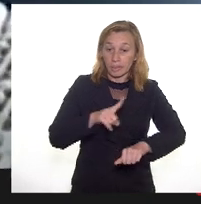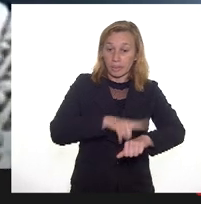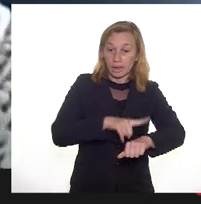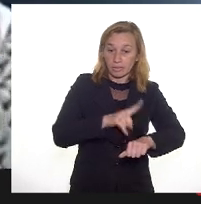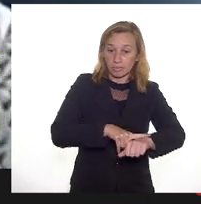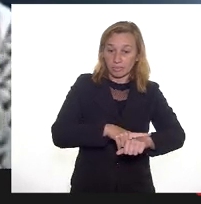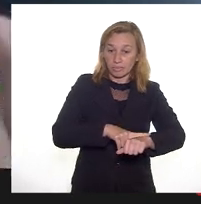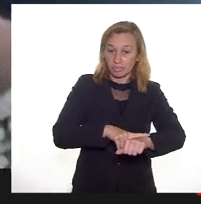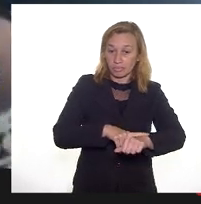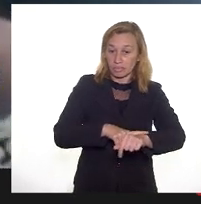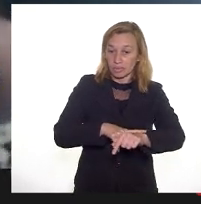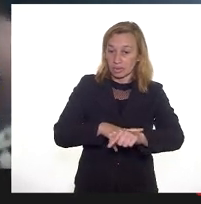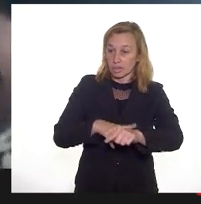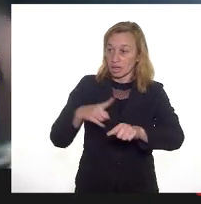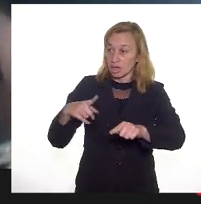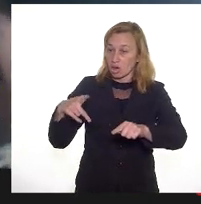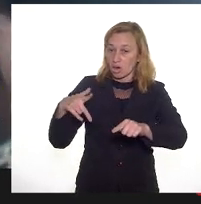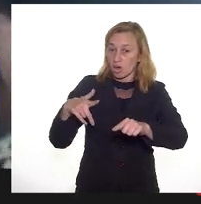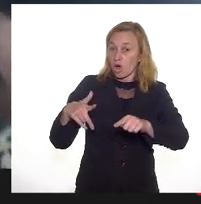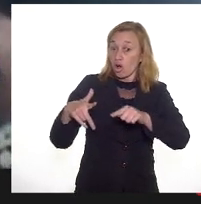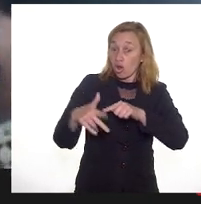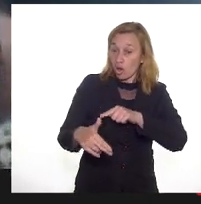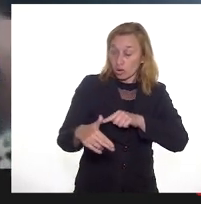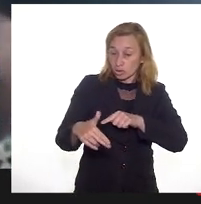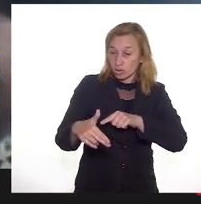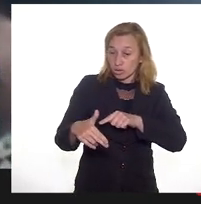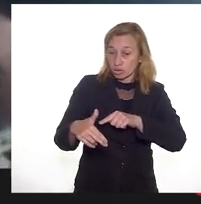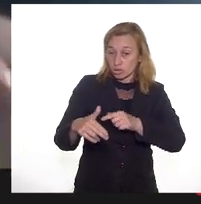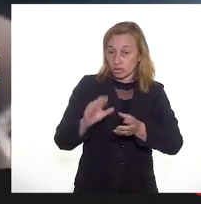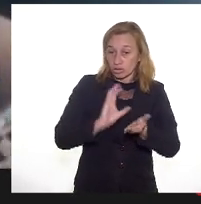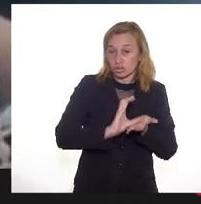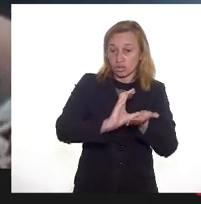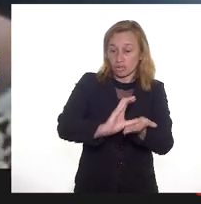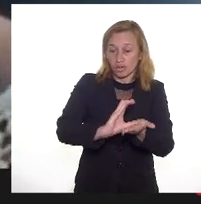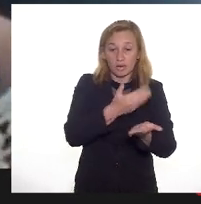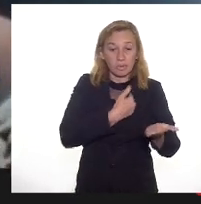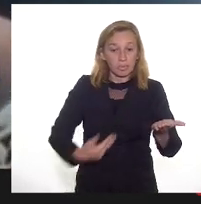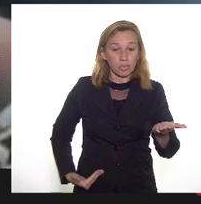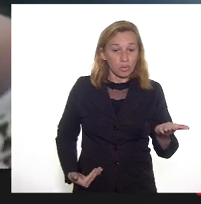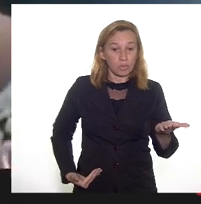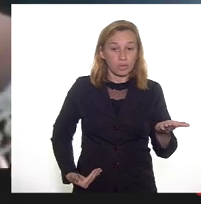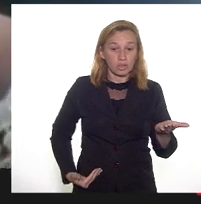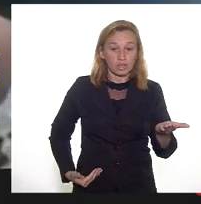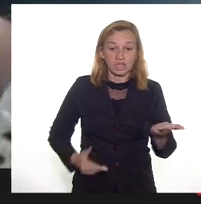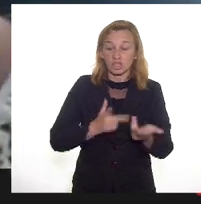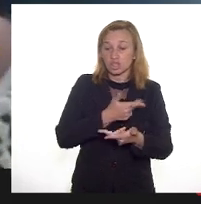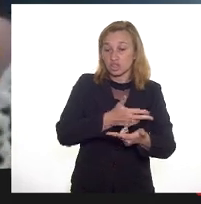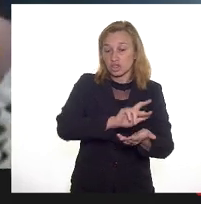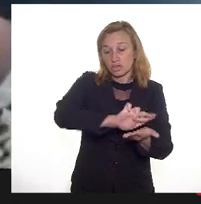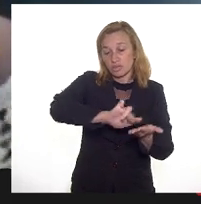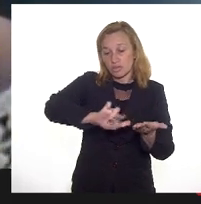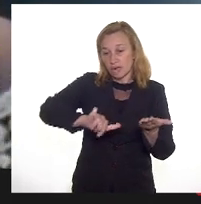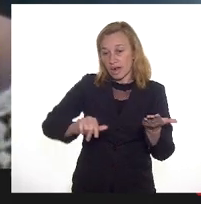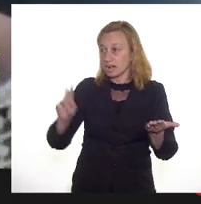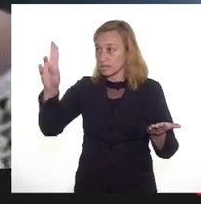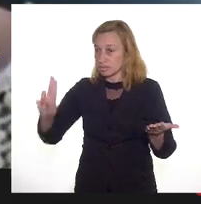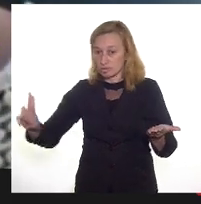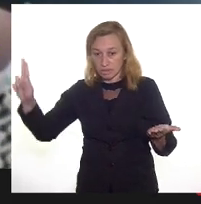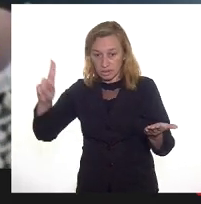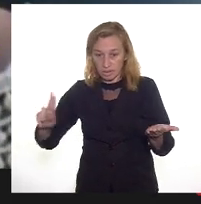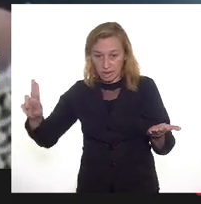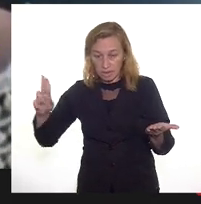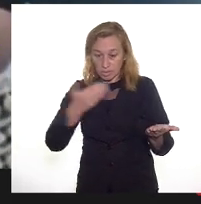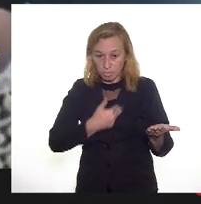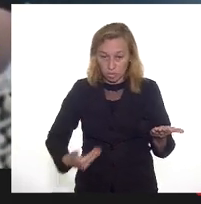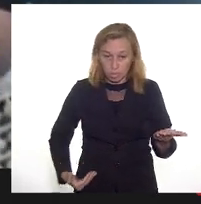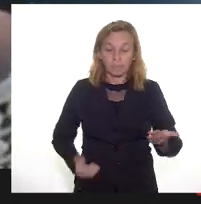corte de verbas, e todas essas pesquisas foram financiadas com verbas públicas, da FAPERJ, do CNPq, da CAPES, né?